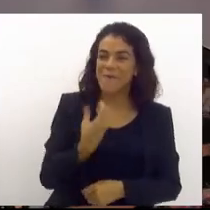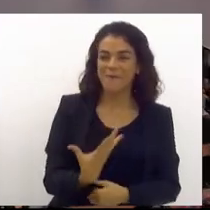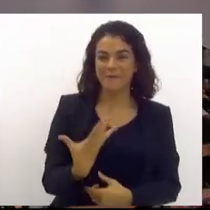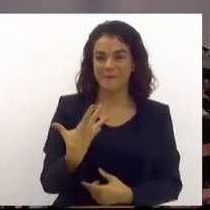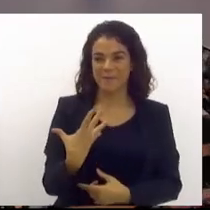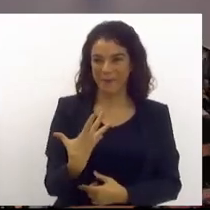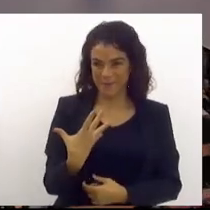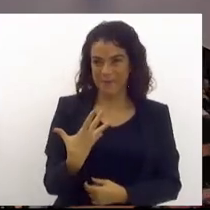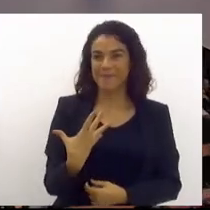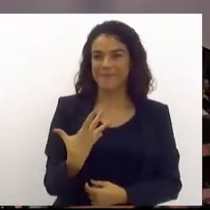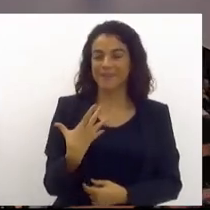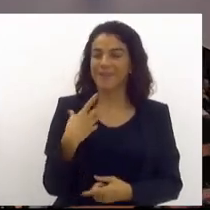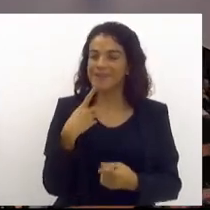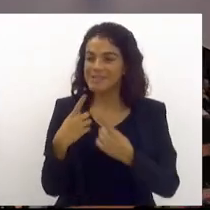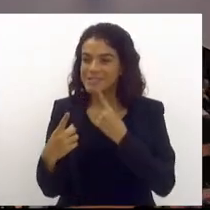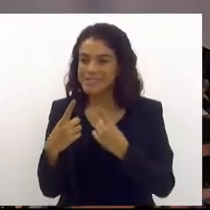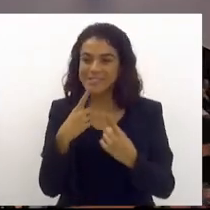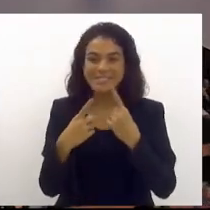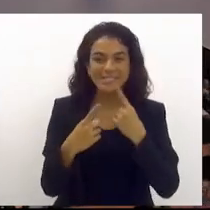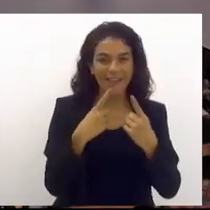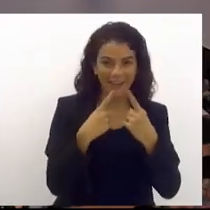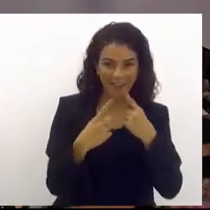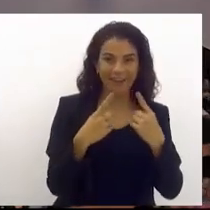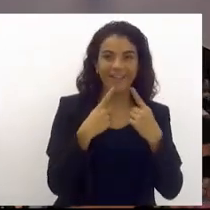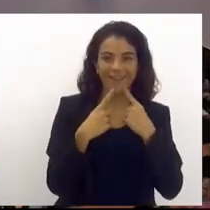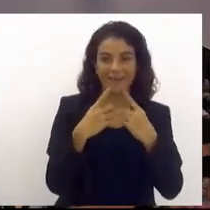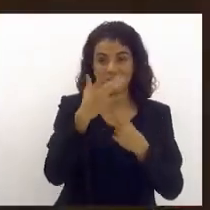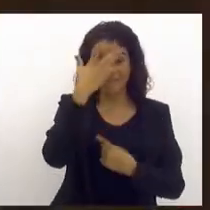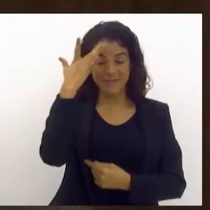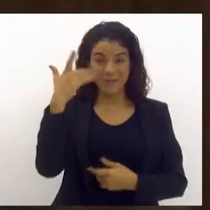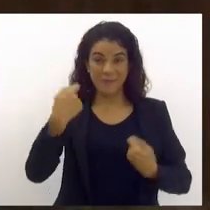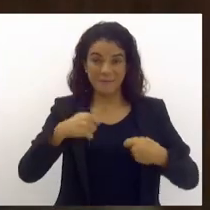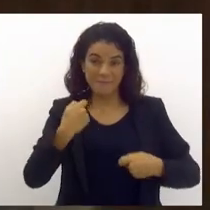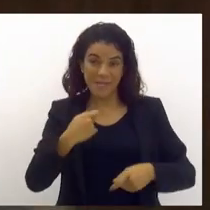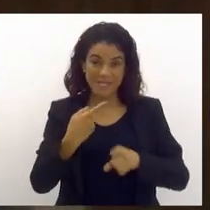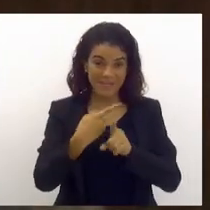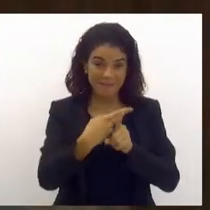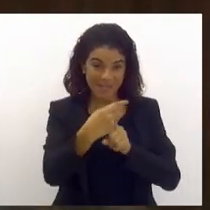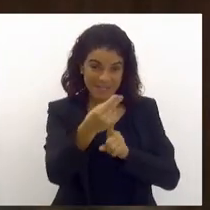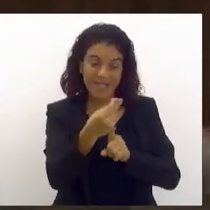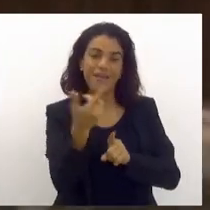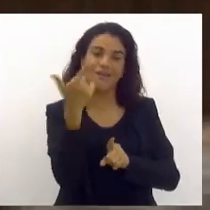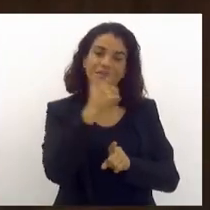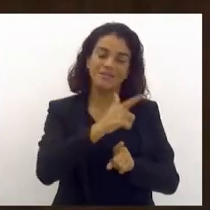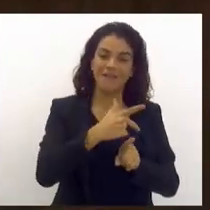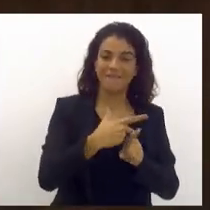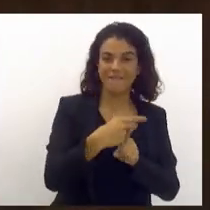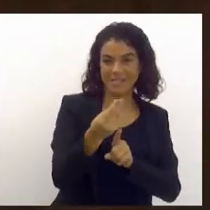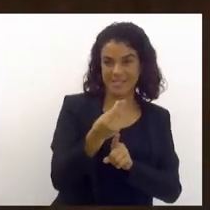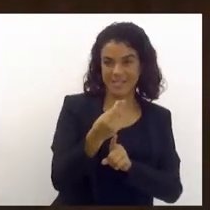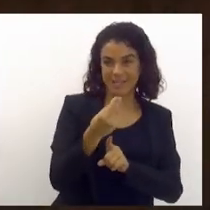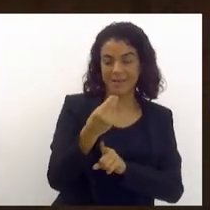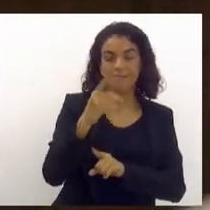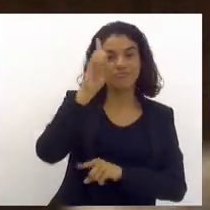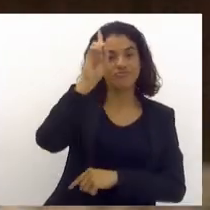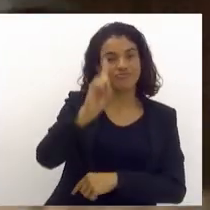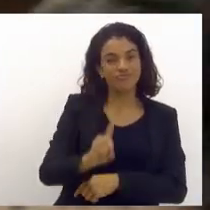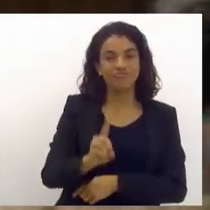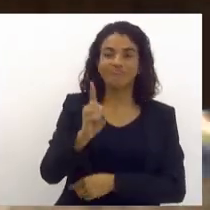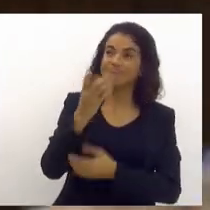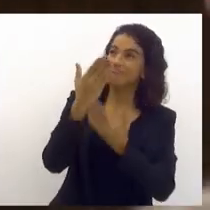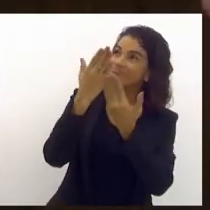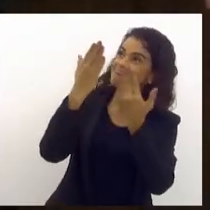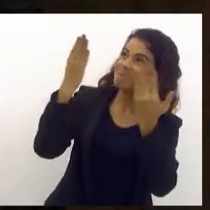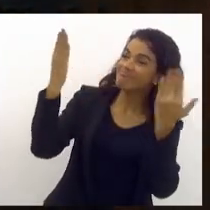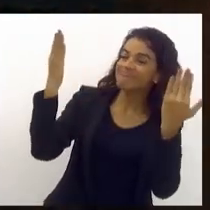construção de diálogo, onde quem tem que sair ganhando, sim, por direito, que são